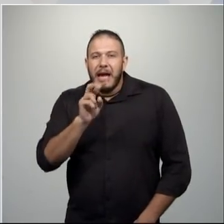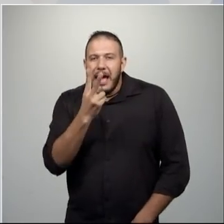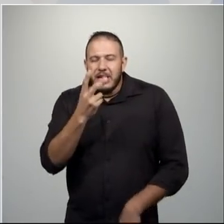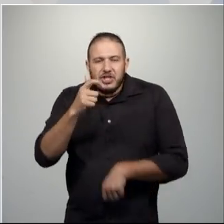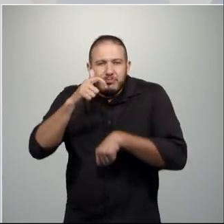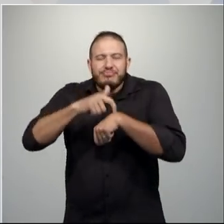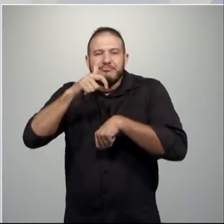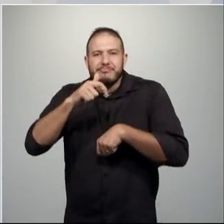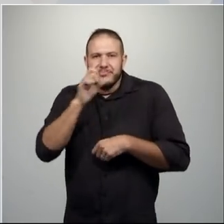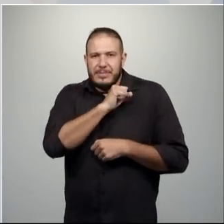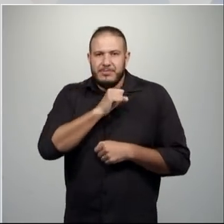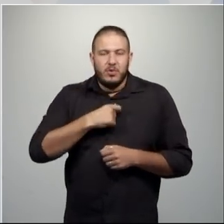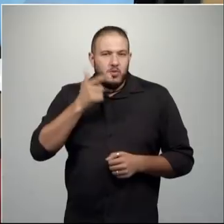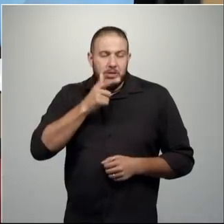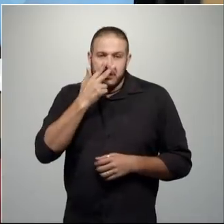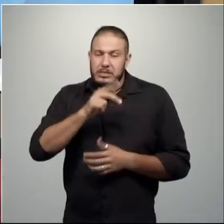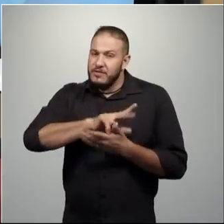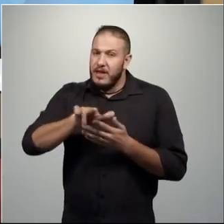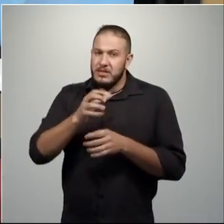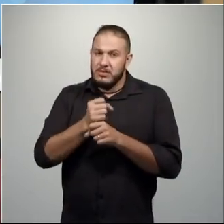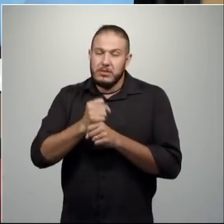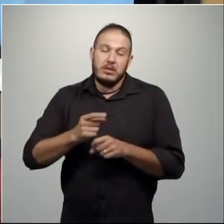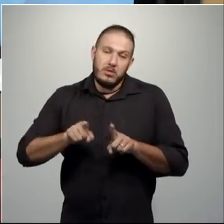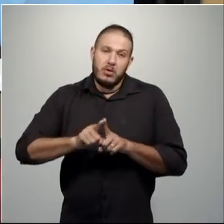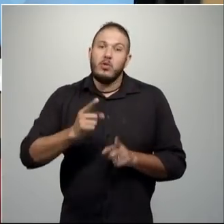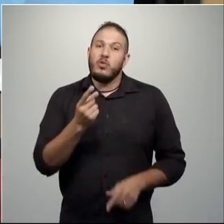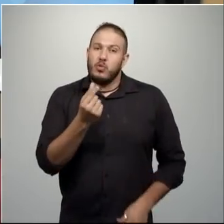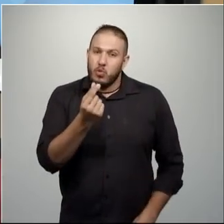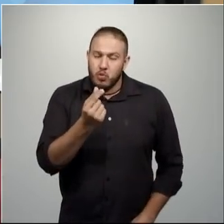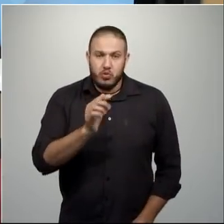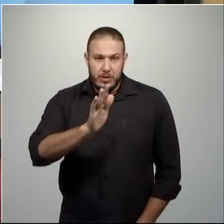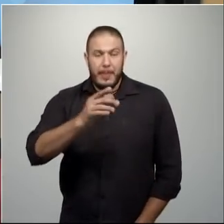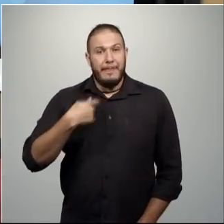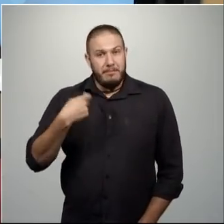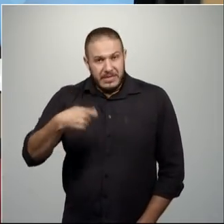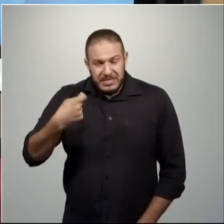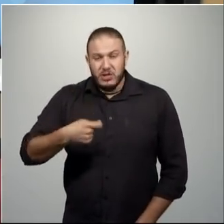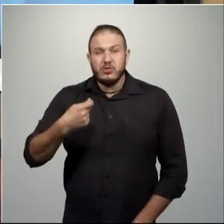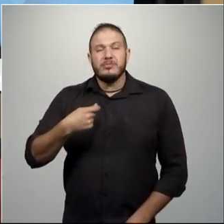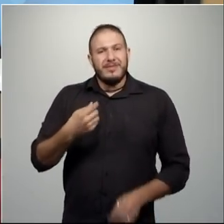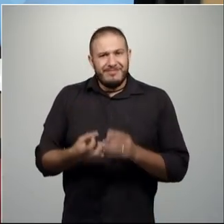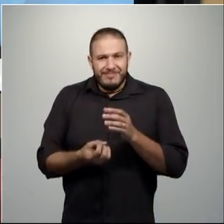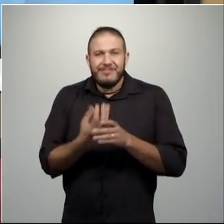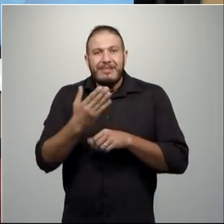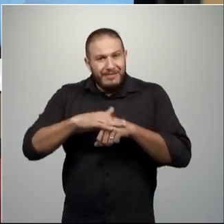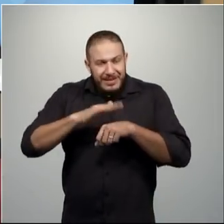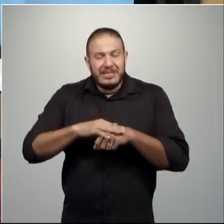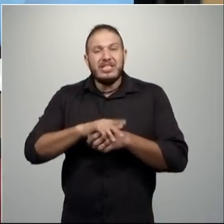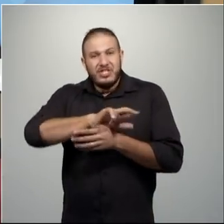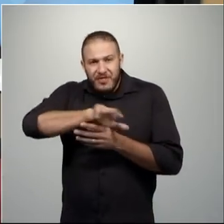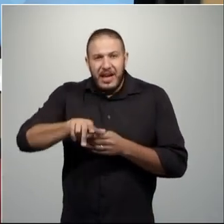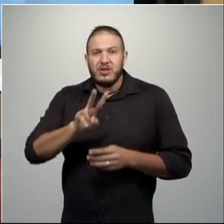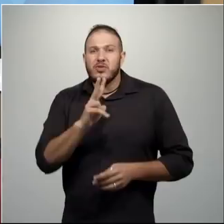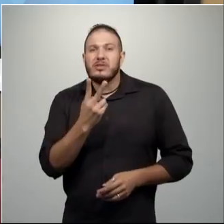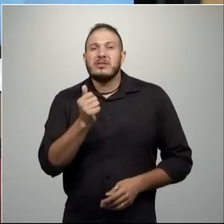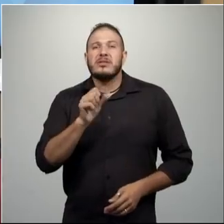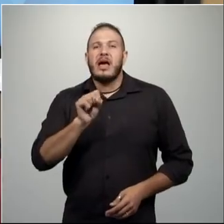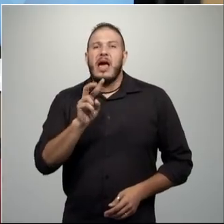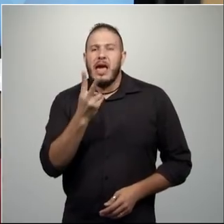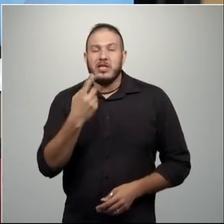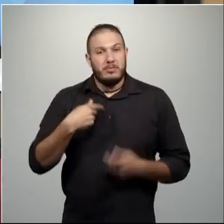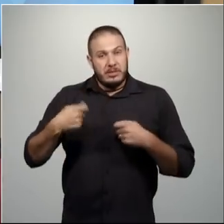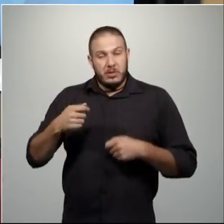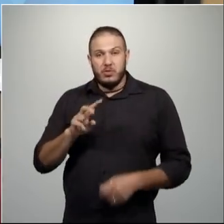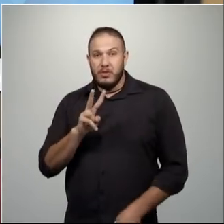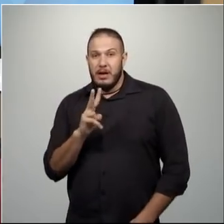então o custo é preciso fazer vários testes então preciso de um hardware que consiga fazer vários testes